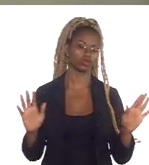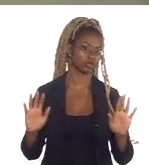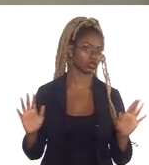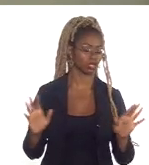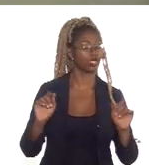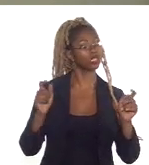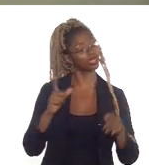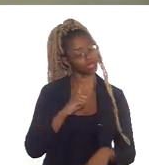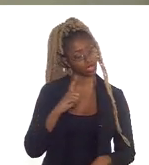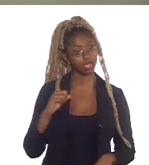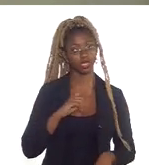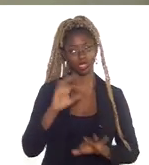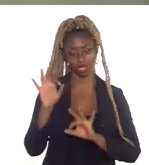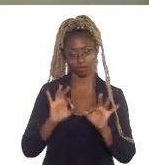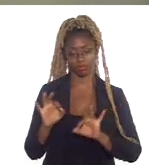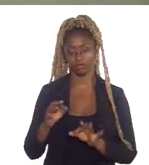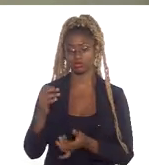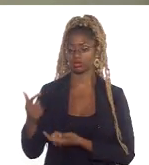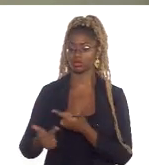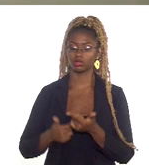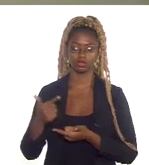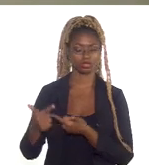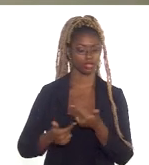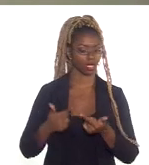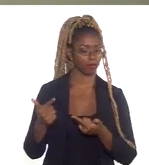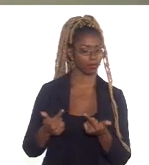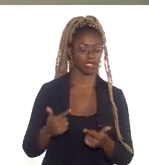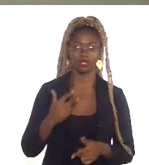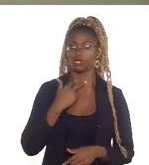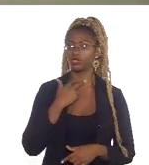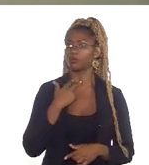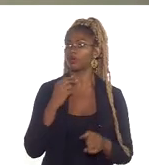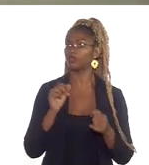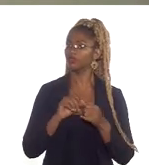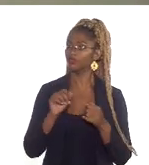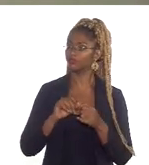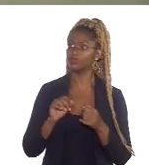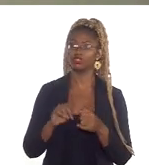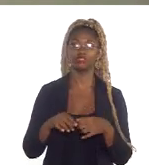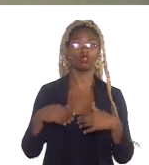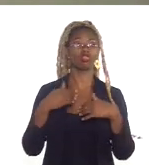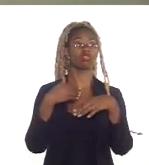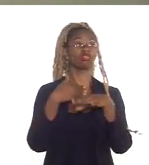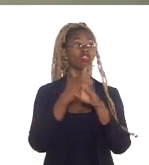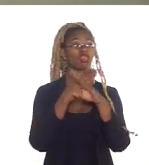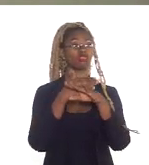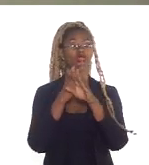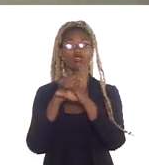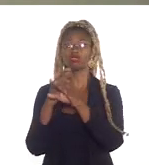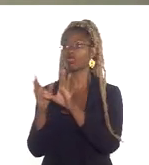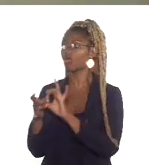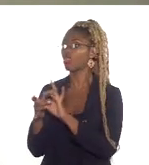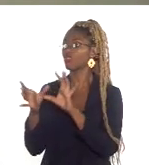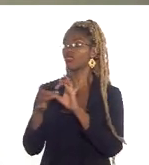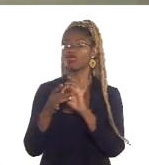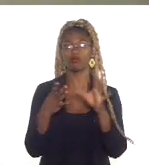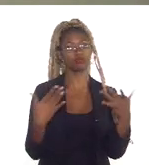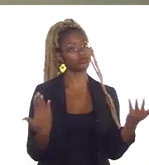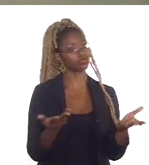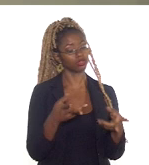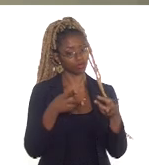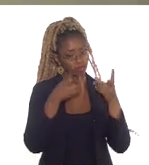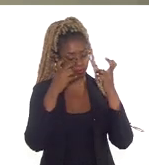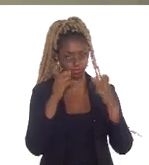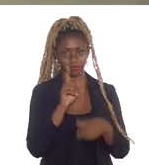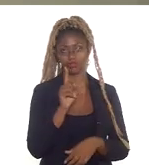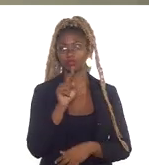de trabalho e não seja feita de forma aleatória e fortuita. Então, não vejo isso